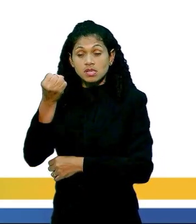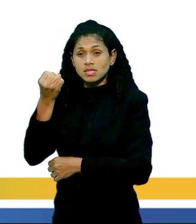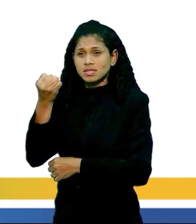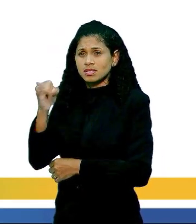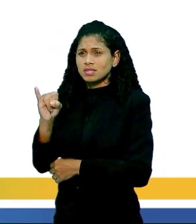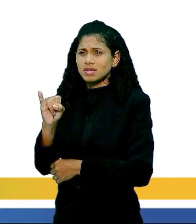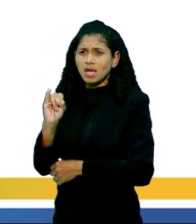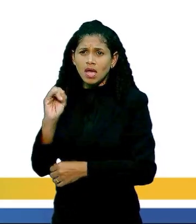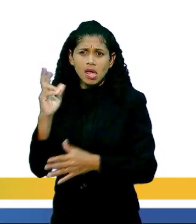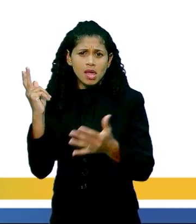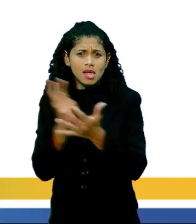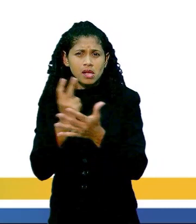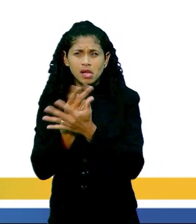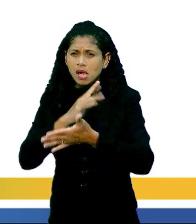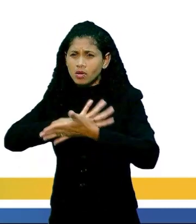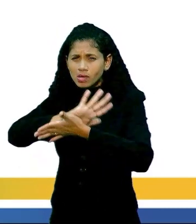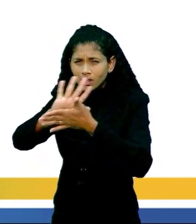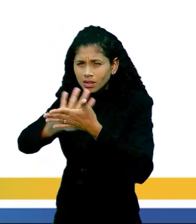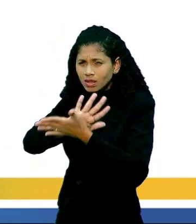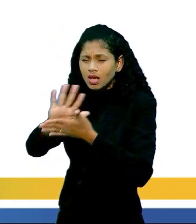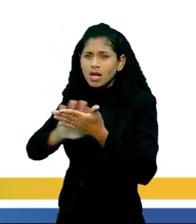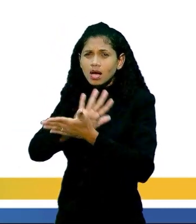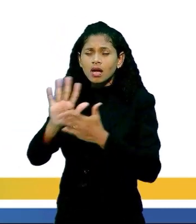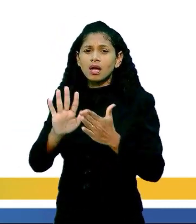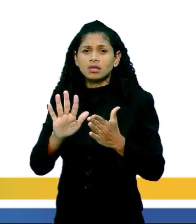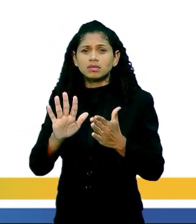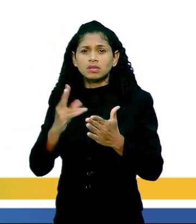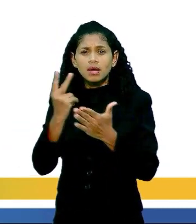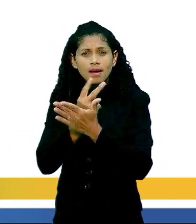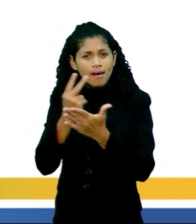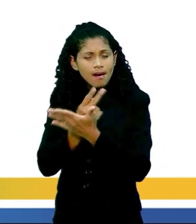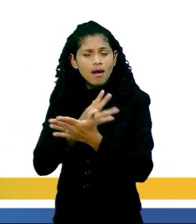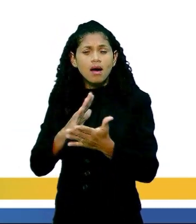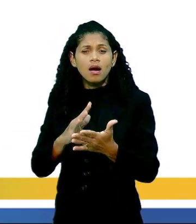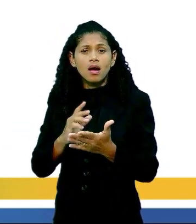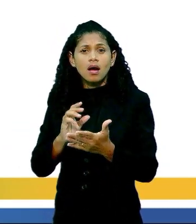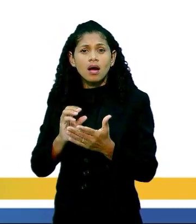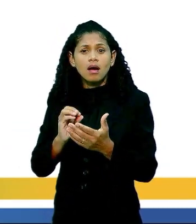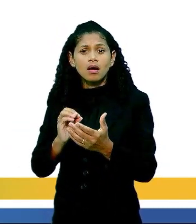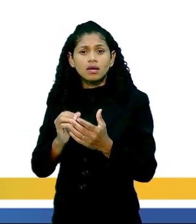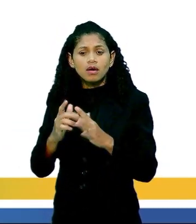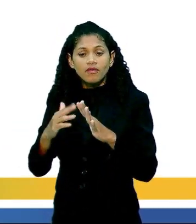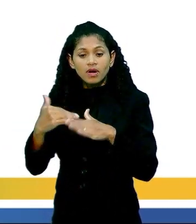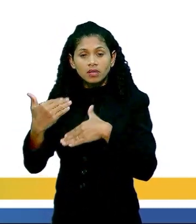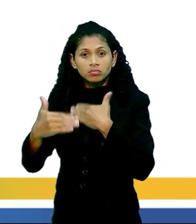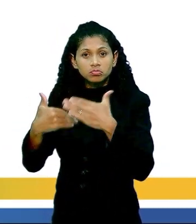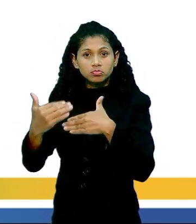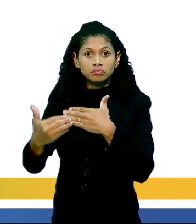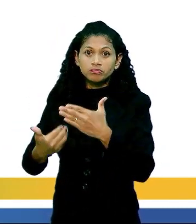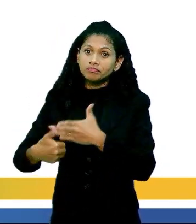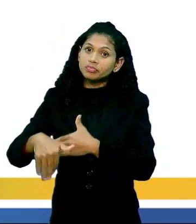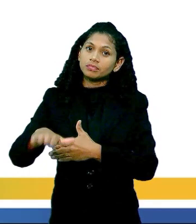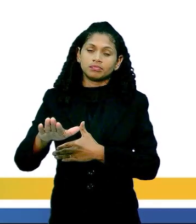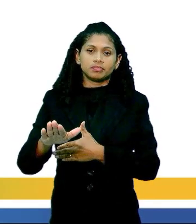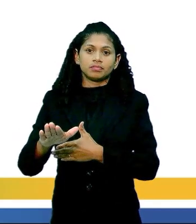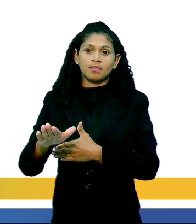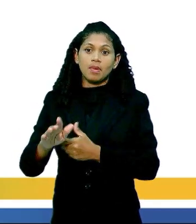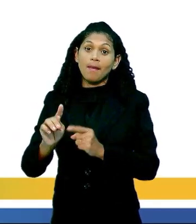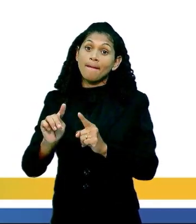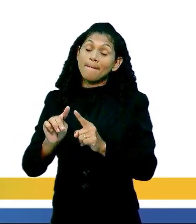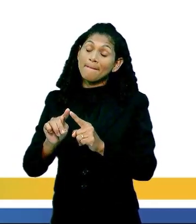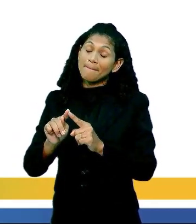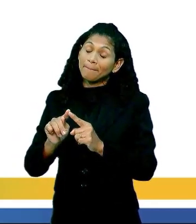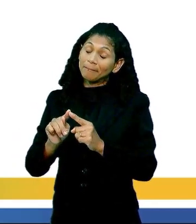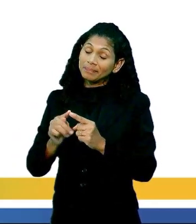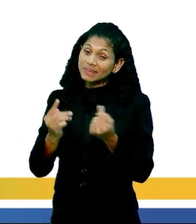crescer, aumentar para sempre. Só que, na realidade, isso não vai acontecer.